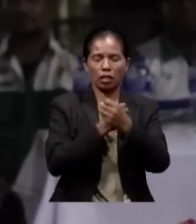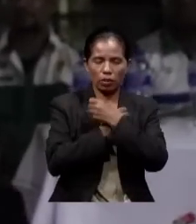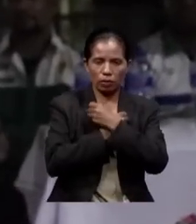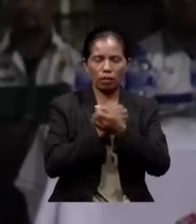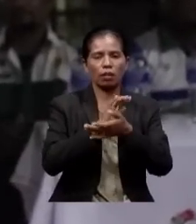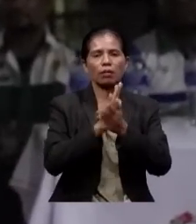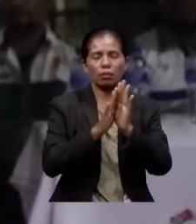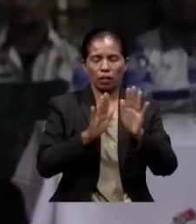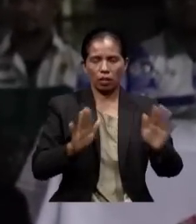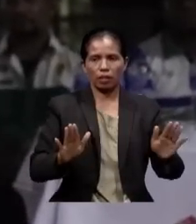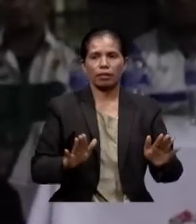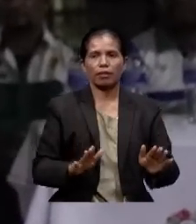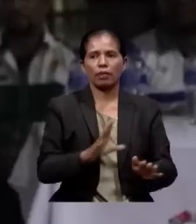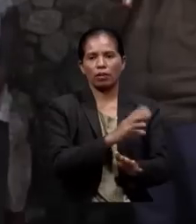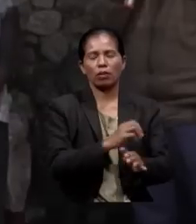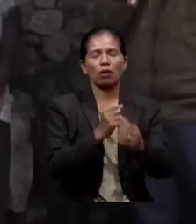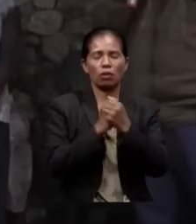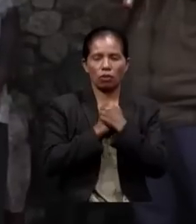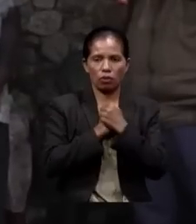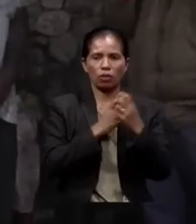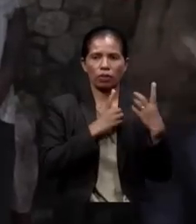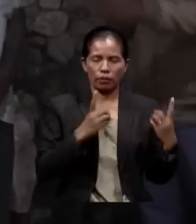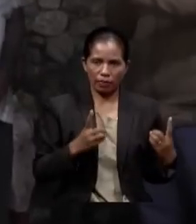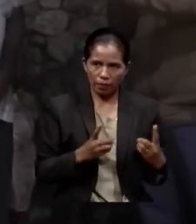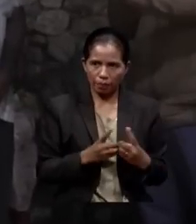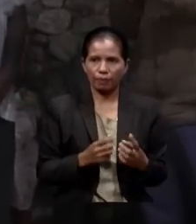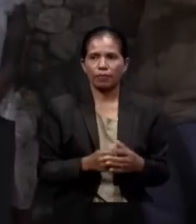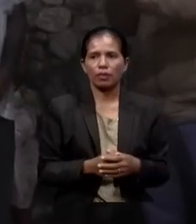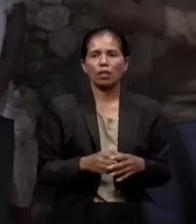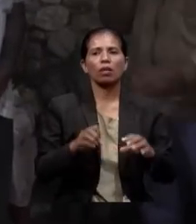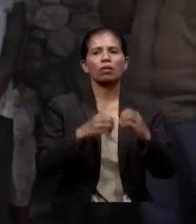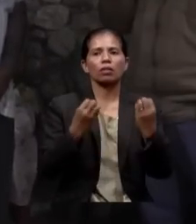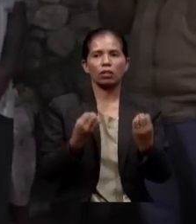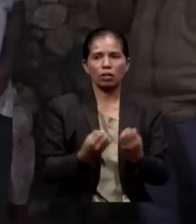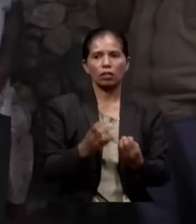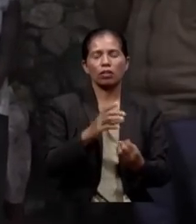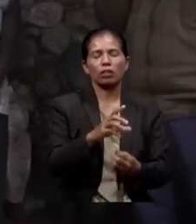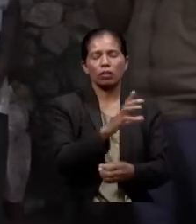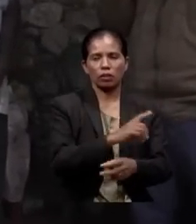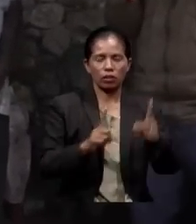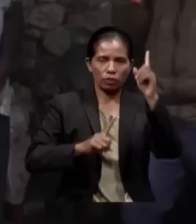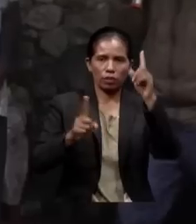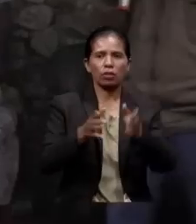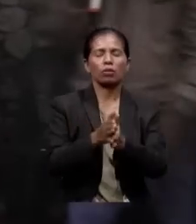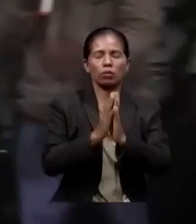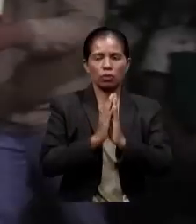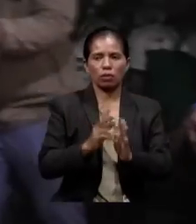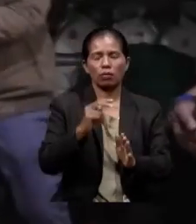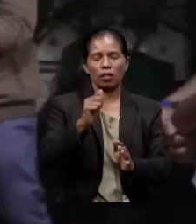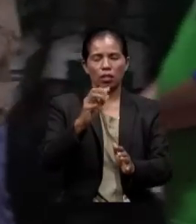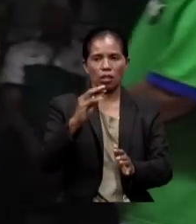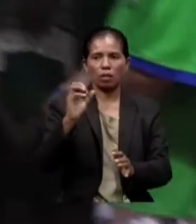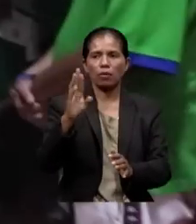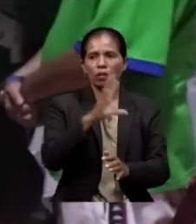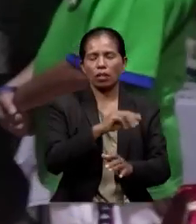paz, hadome dame, hadome. Antes nemos organização resistência fitun husu ona banemori la bela